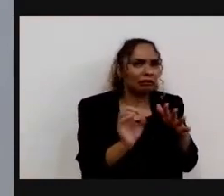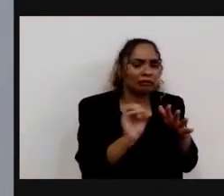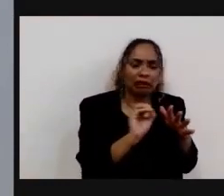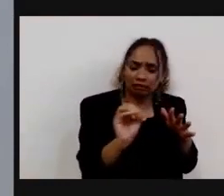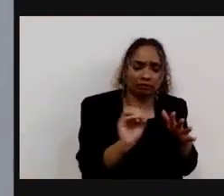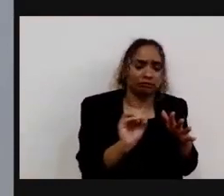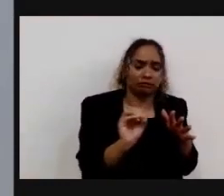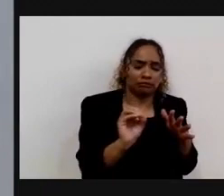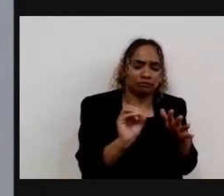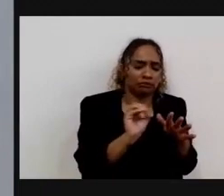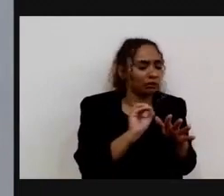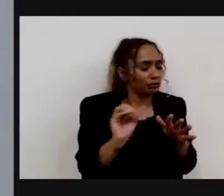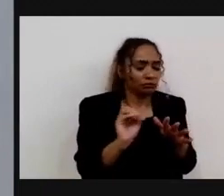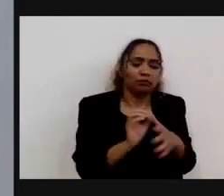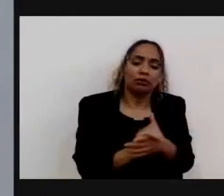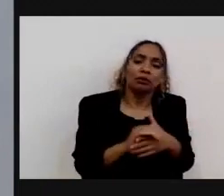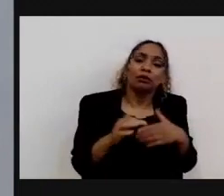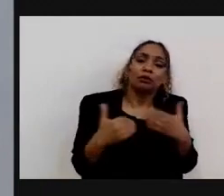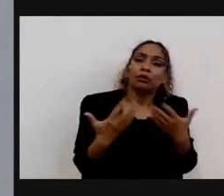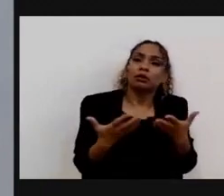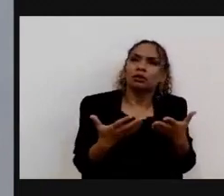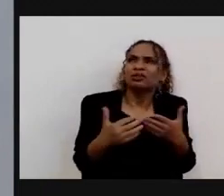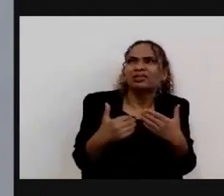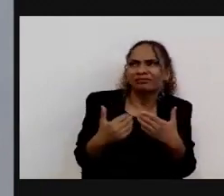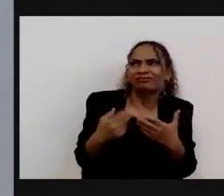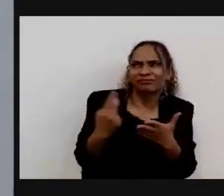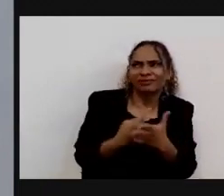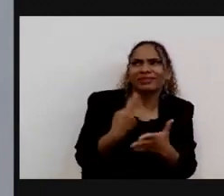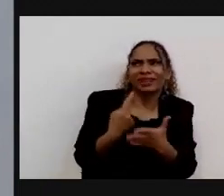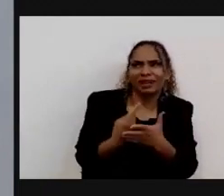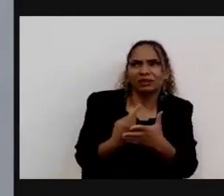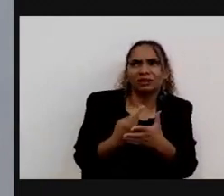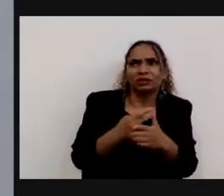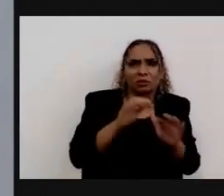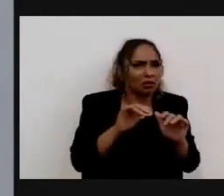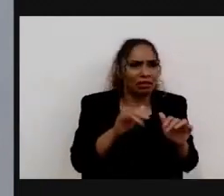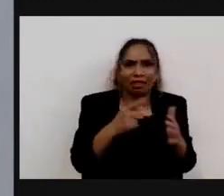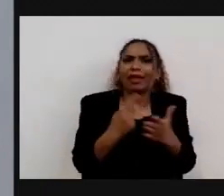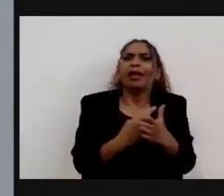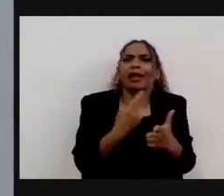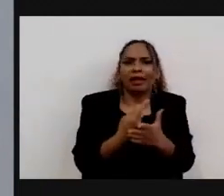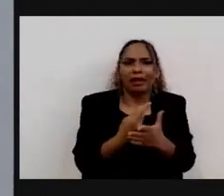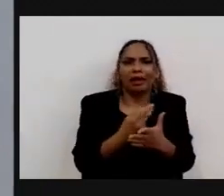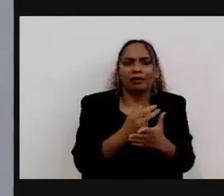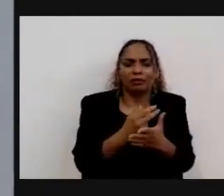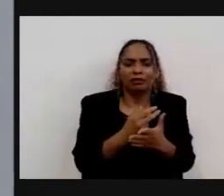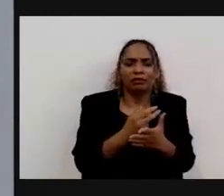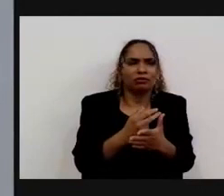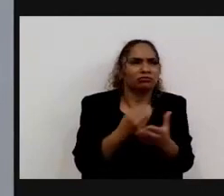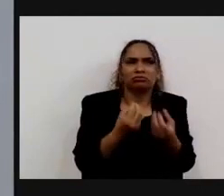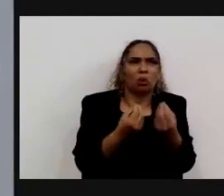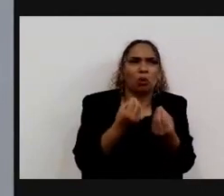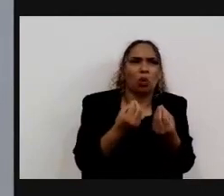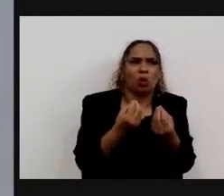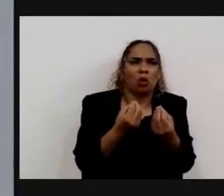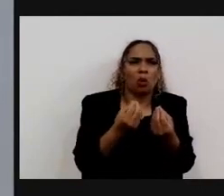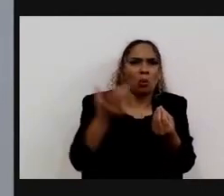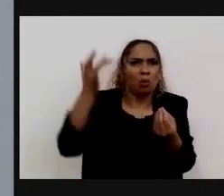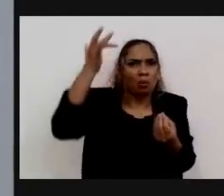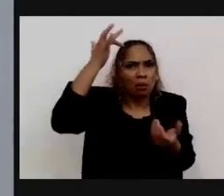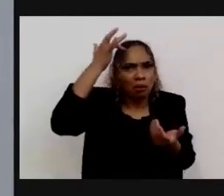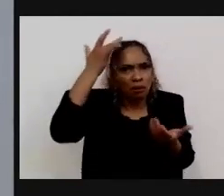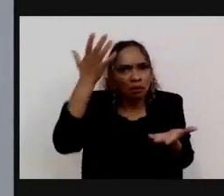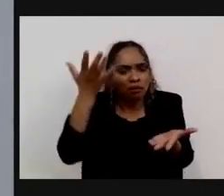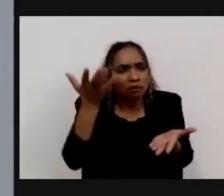nada nada e eu falei assim não tá errado de todo o nome errado não é possível nada é